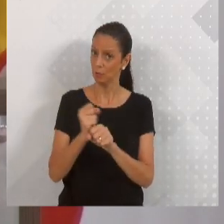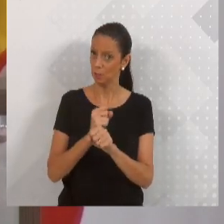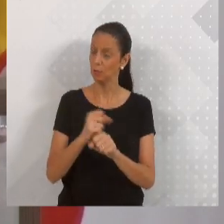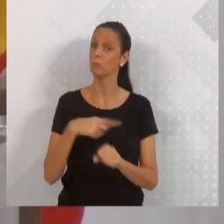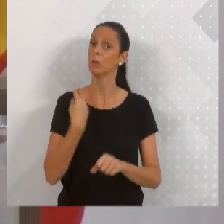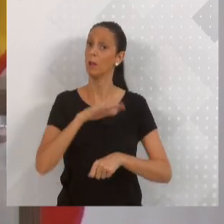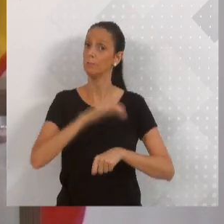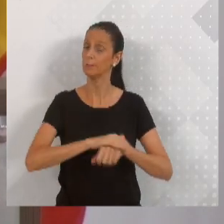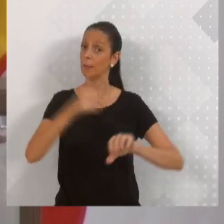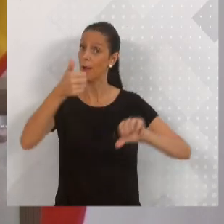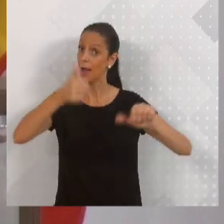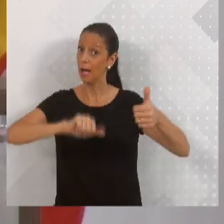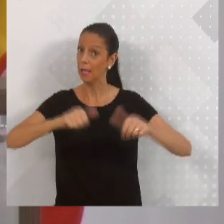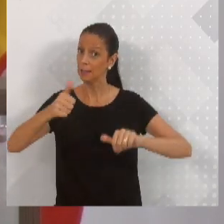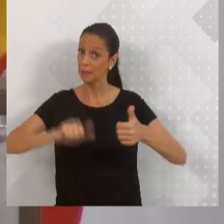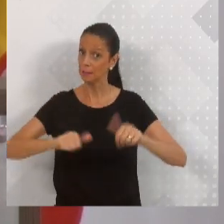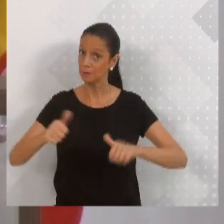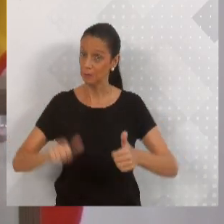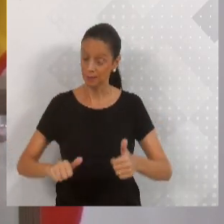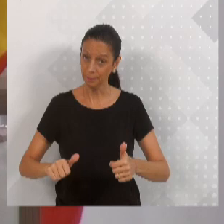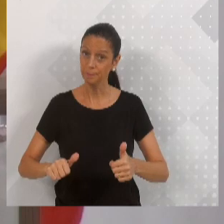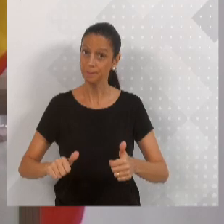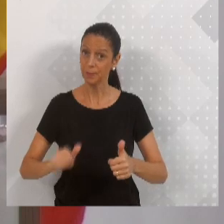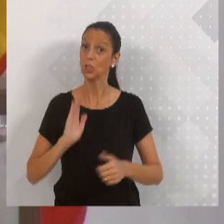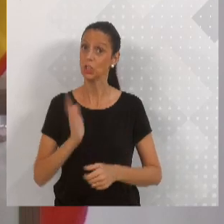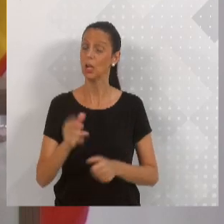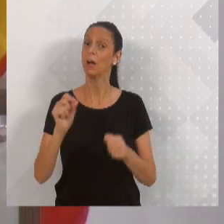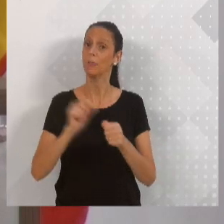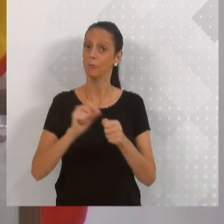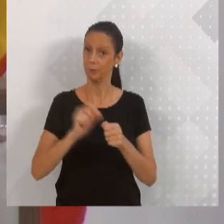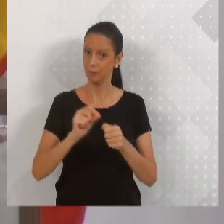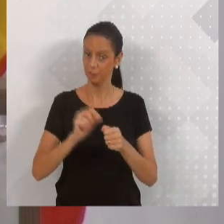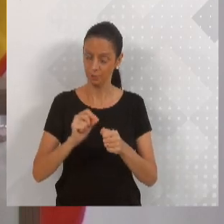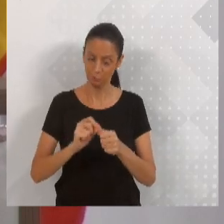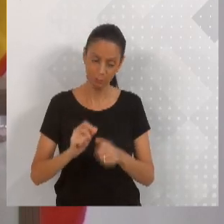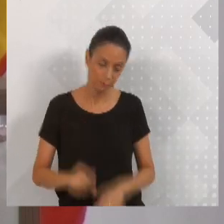analisar eh foram realizadas